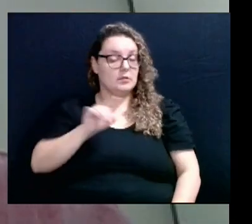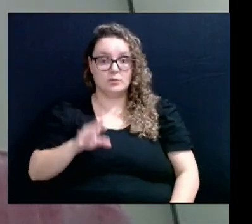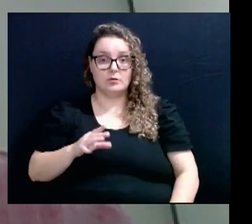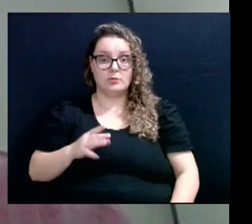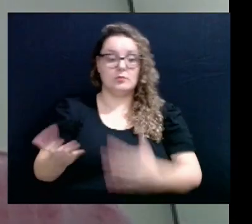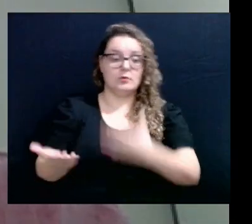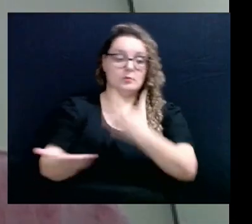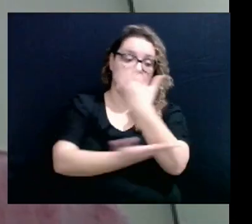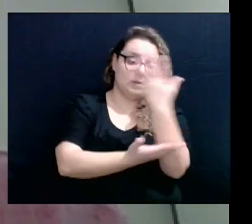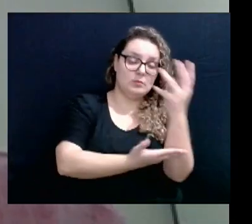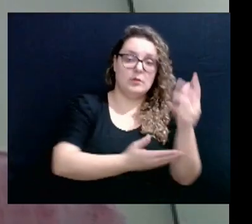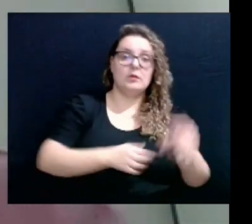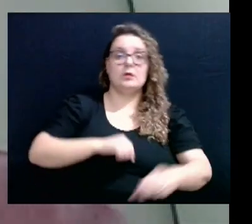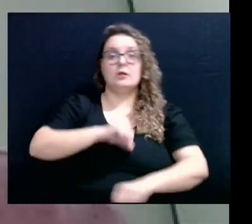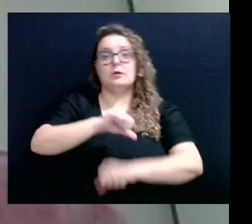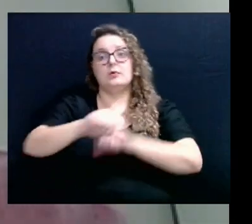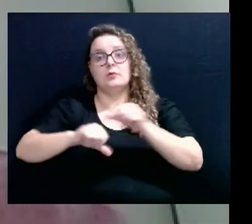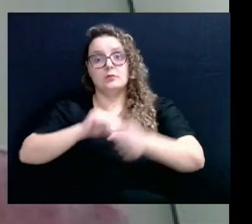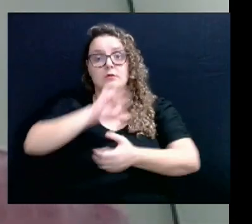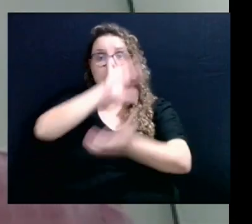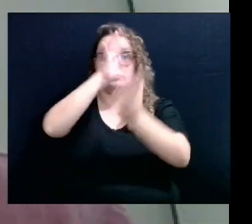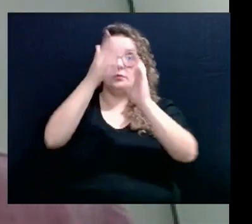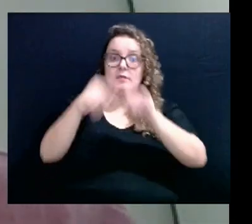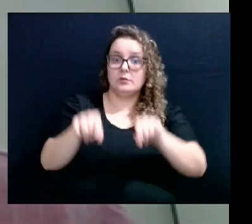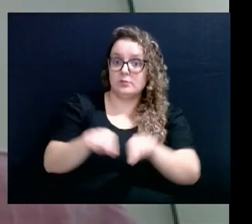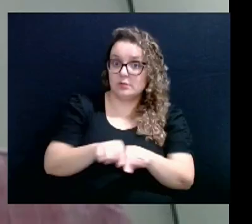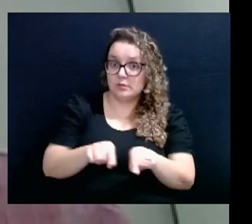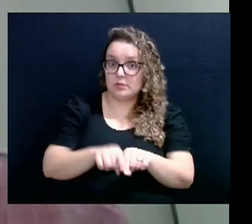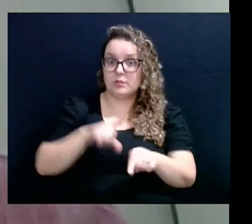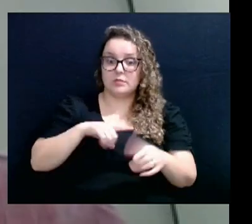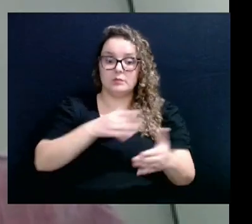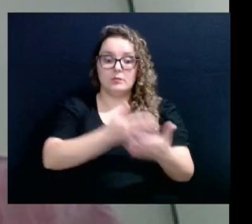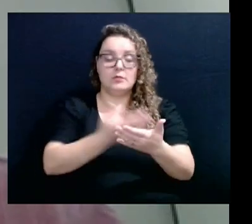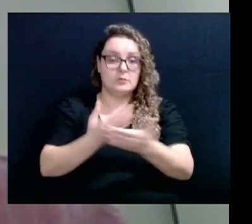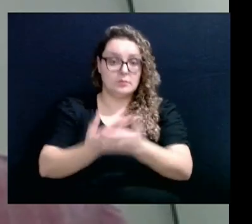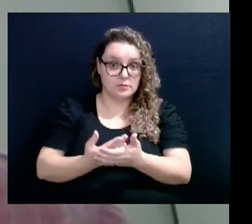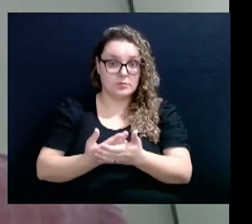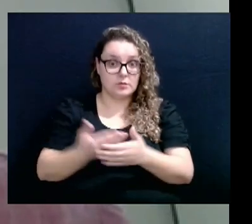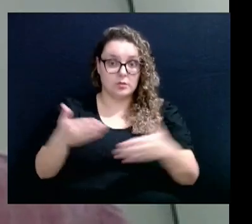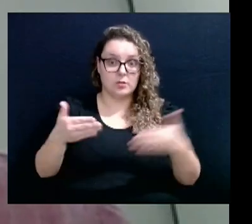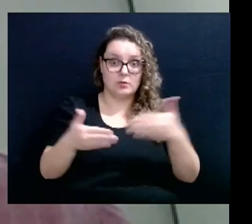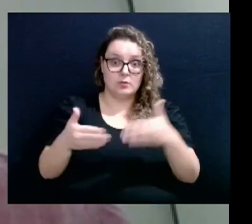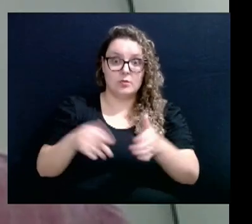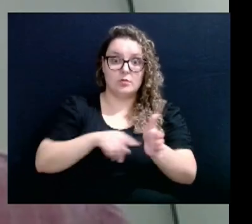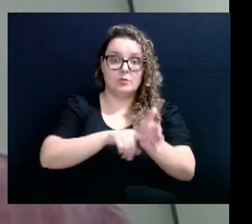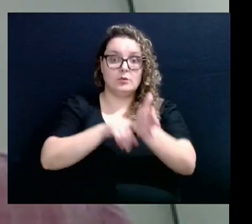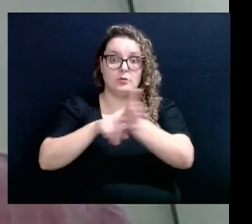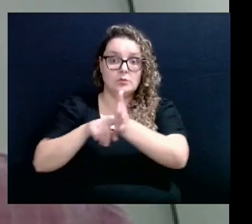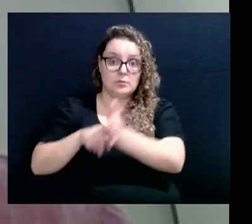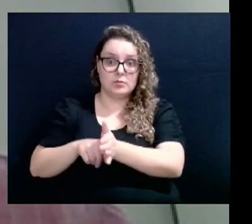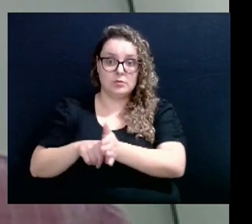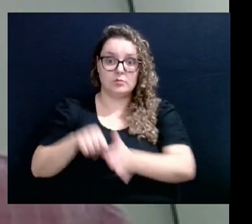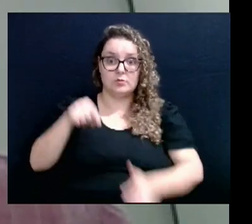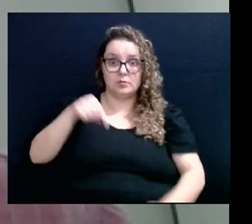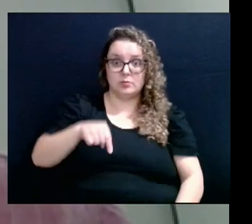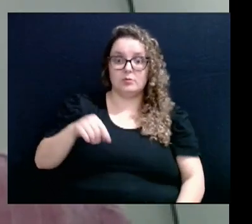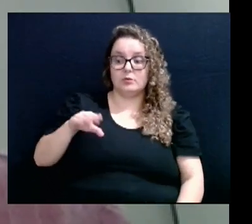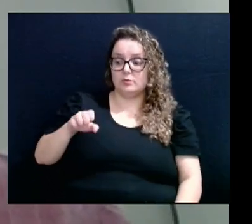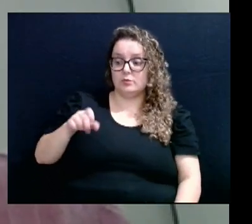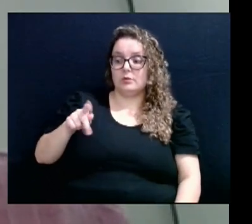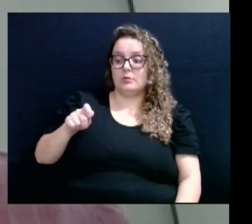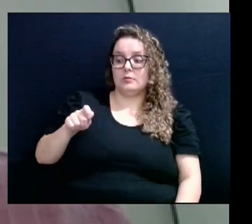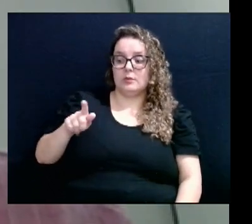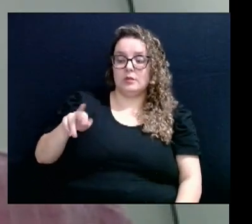às mudanças climáticas. Existem estudos, inclusive com participação de pesquisadores aqui do CEPAG, da Unicamp,